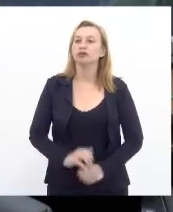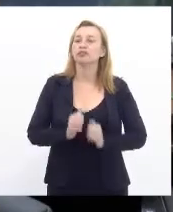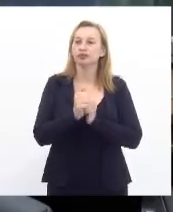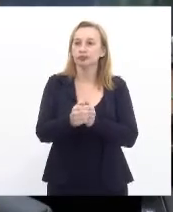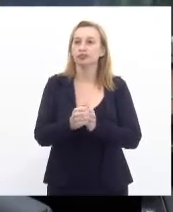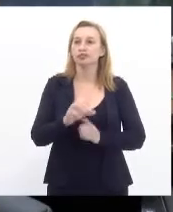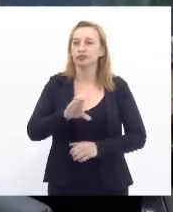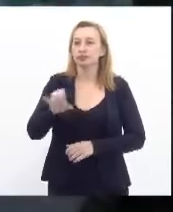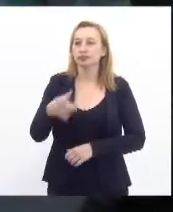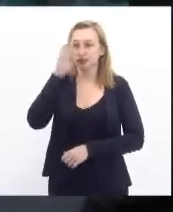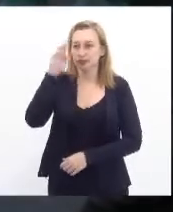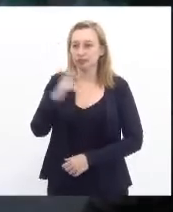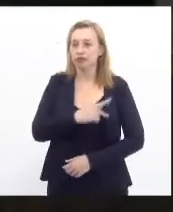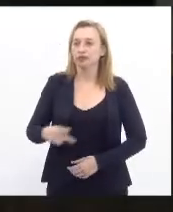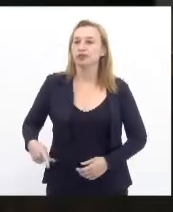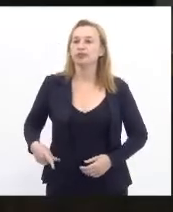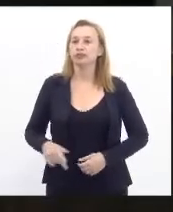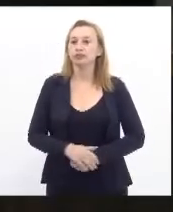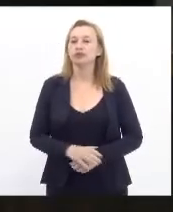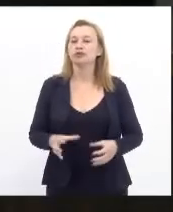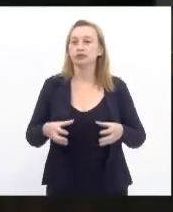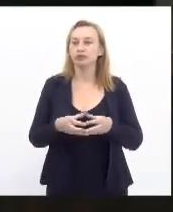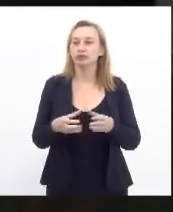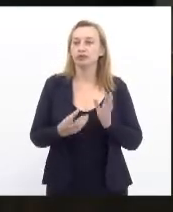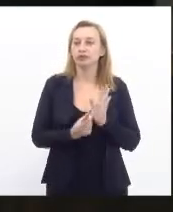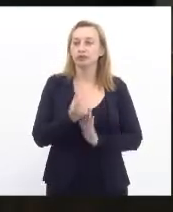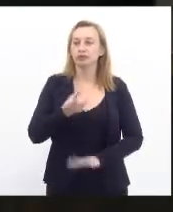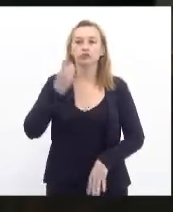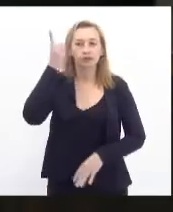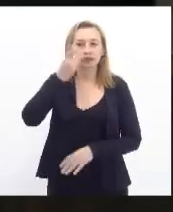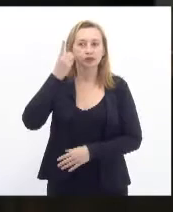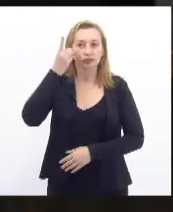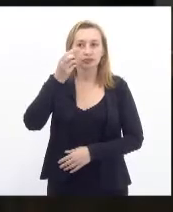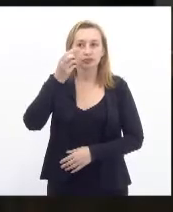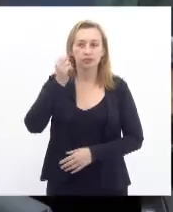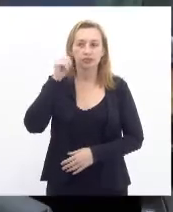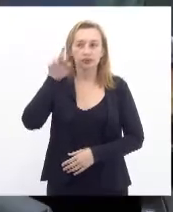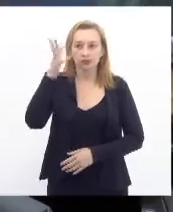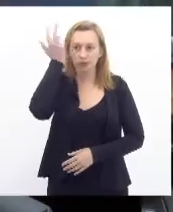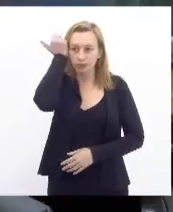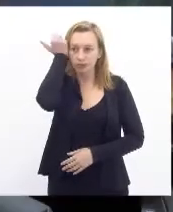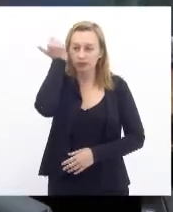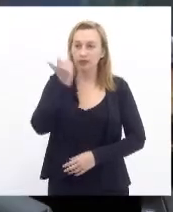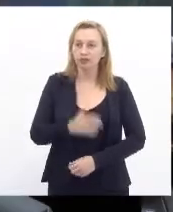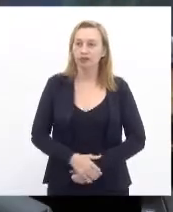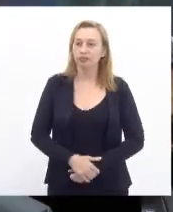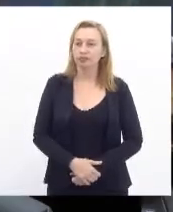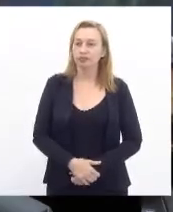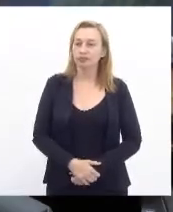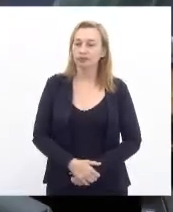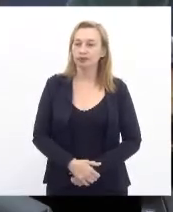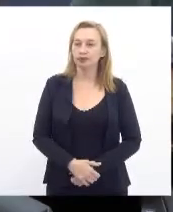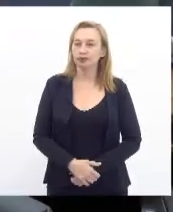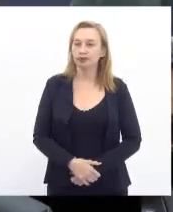Acompanha a CCJ, presidente. Pela Comissão de Orçamento, deputado Eliomar Coelho.